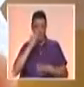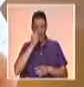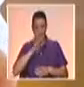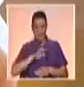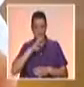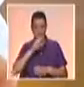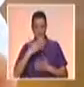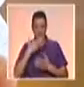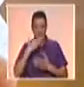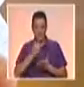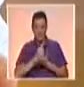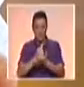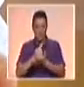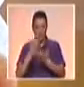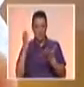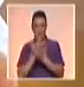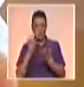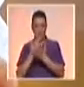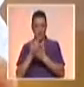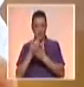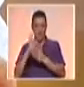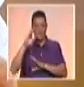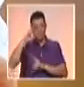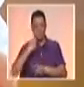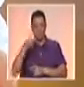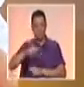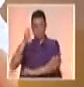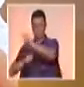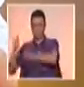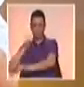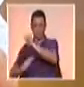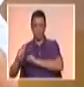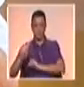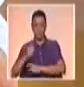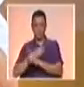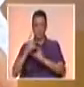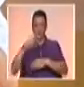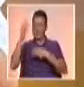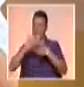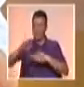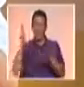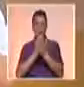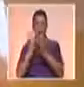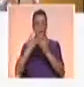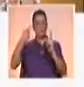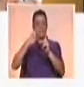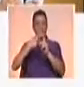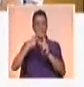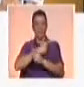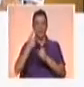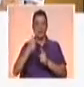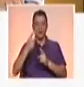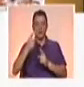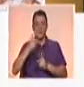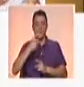pedirem, a voltarem outra vez às escolas de origem. Já acontece isso. Ainda não há... Deixar as escolas de referência? Sim. Porquê? Já acontece. Por uma falta